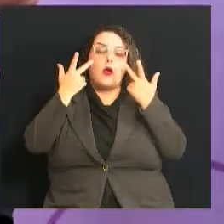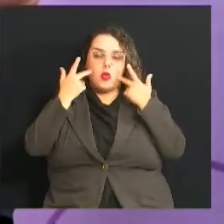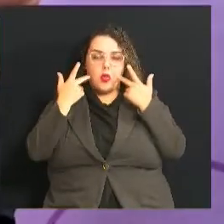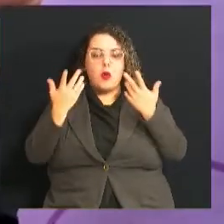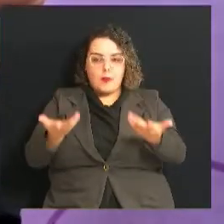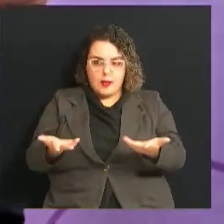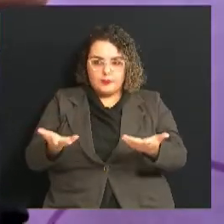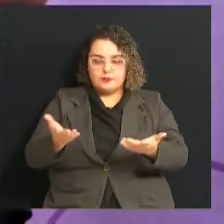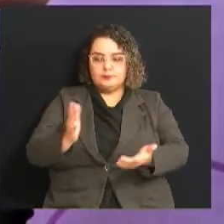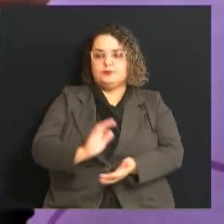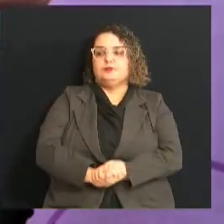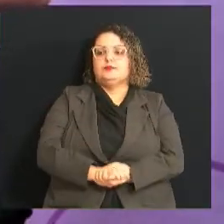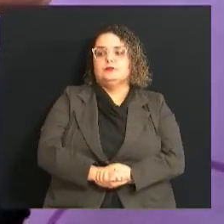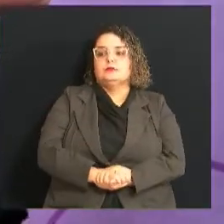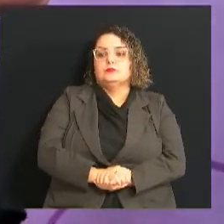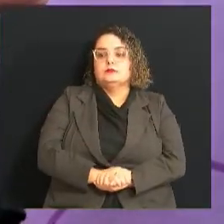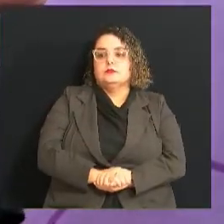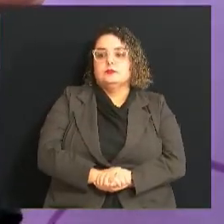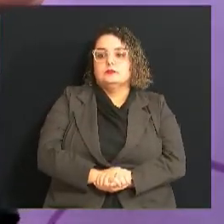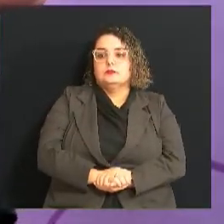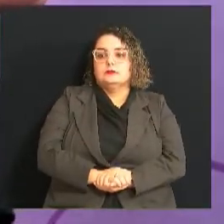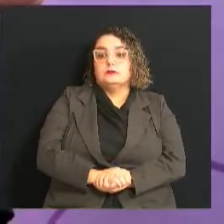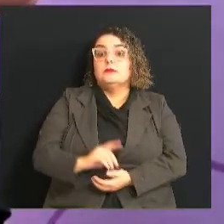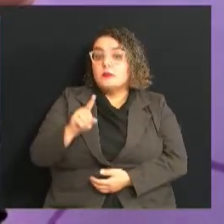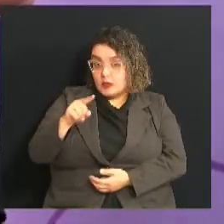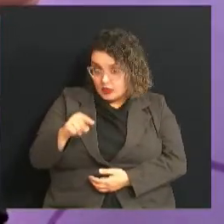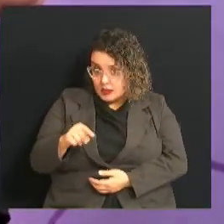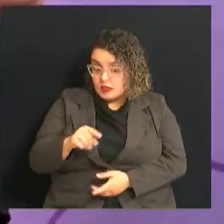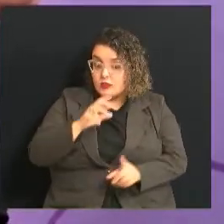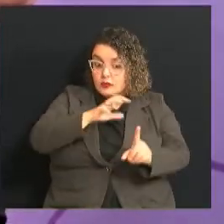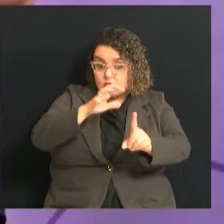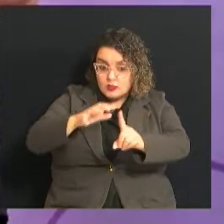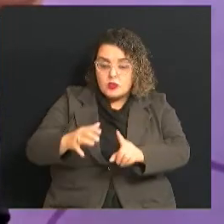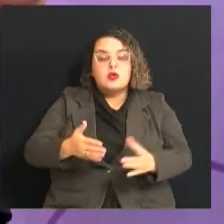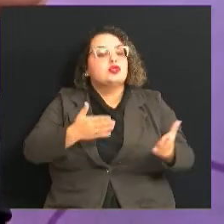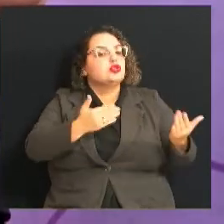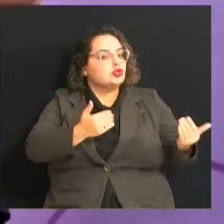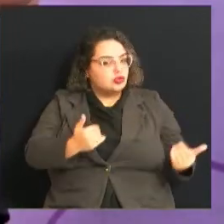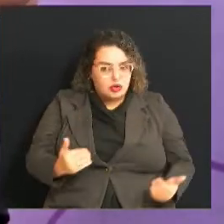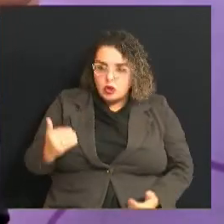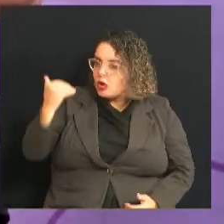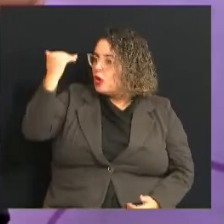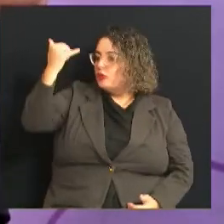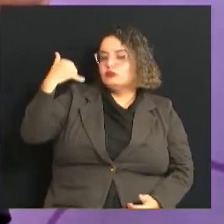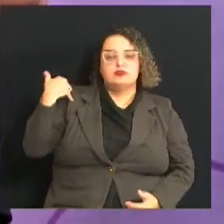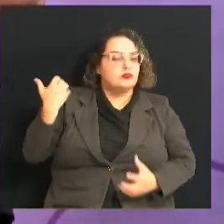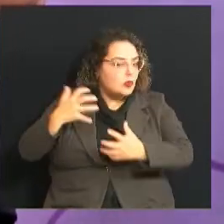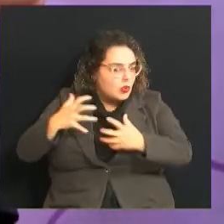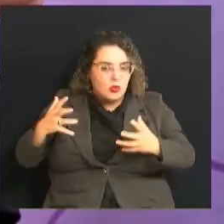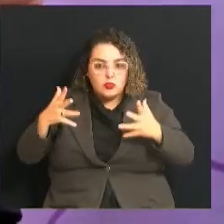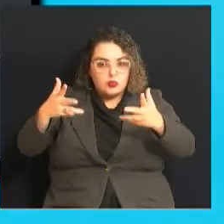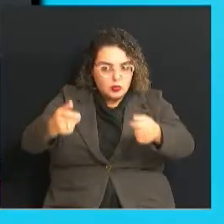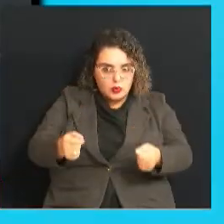E isso, o que a gente vê, atinge jovens, adultos, mais velhos, todo